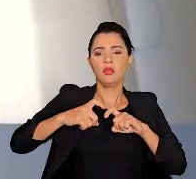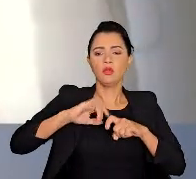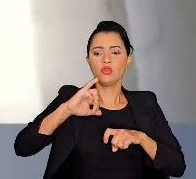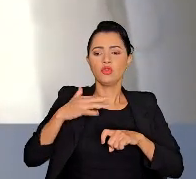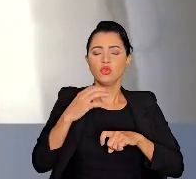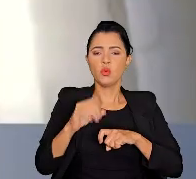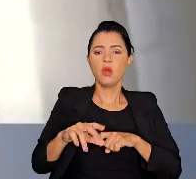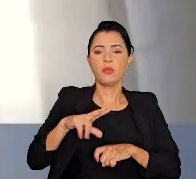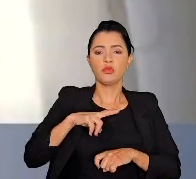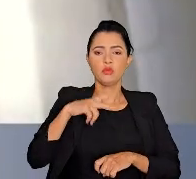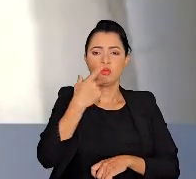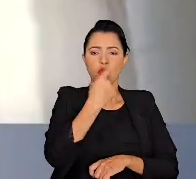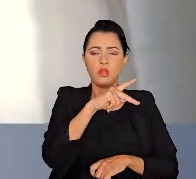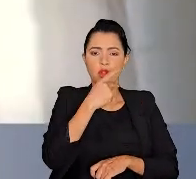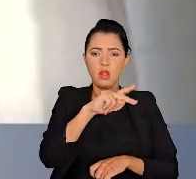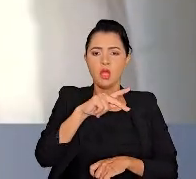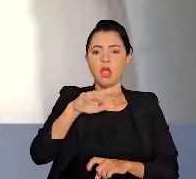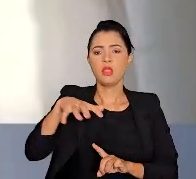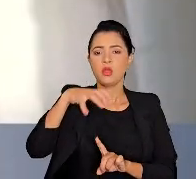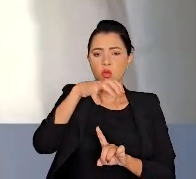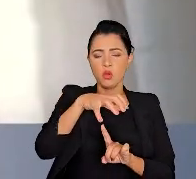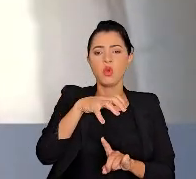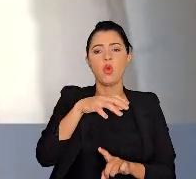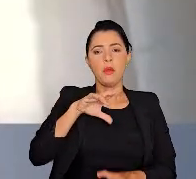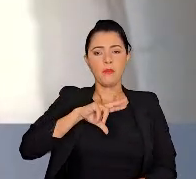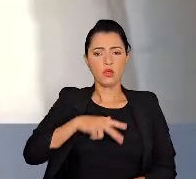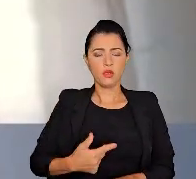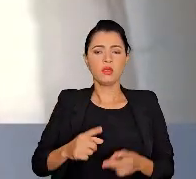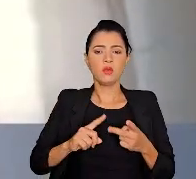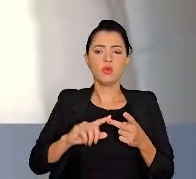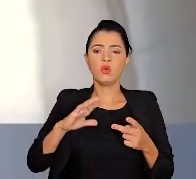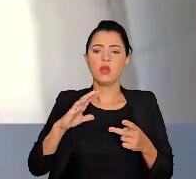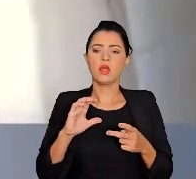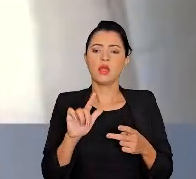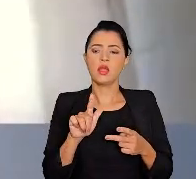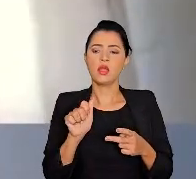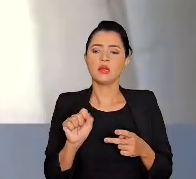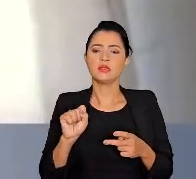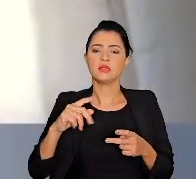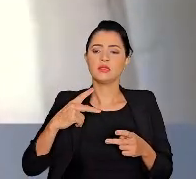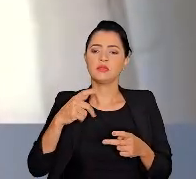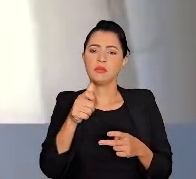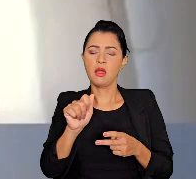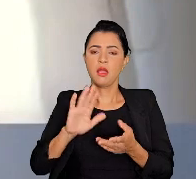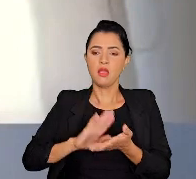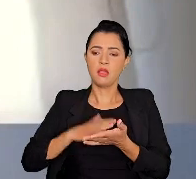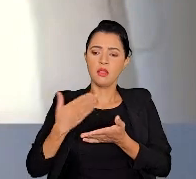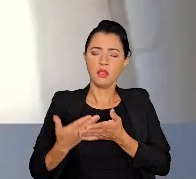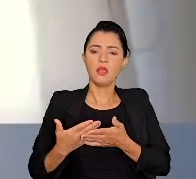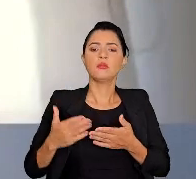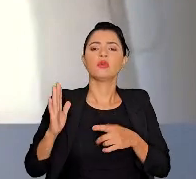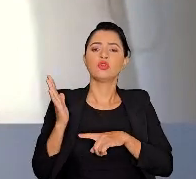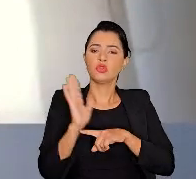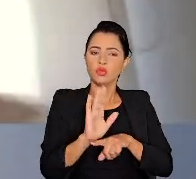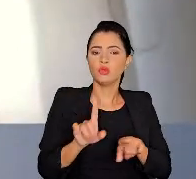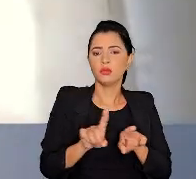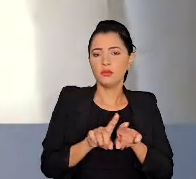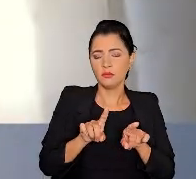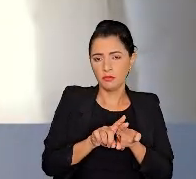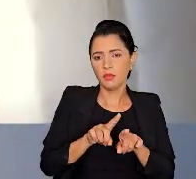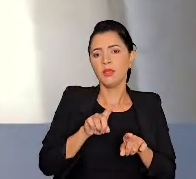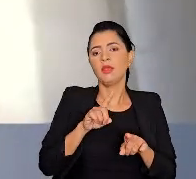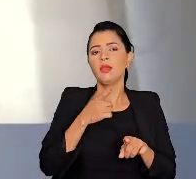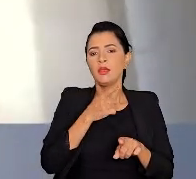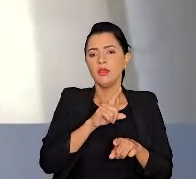coroa portuguesa e astrônomo, e Gaspar da Gama, intérprete, que já ajudara Vasco da Gama nas Índias e